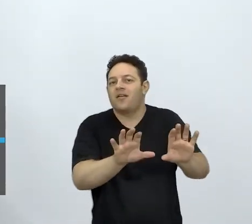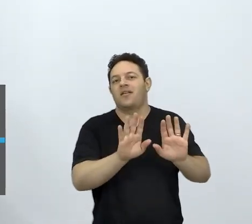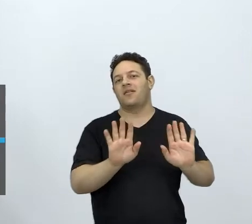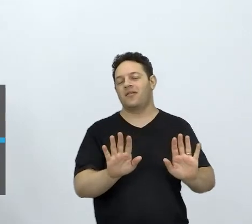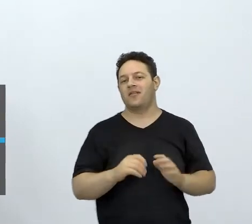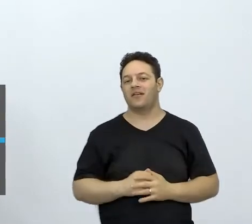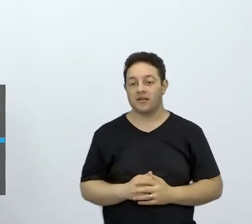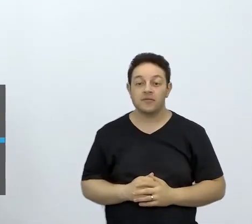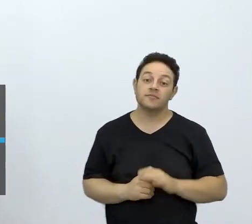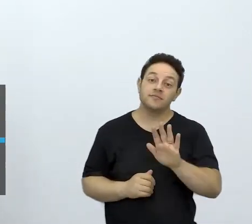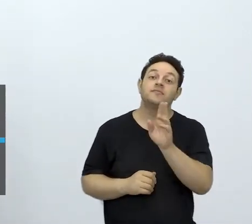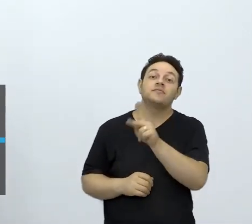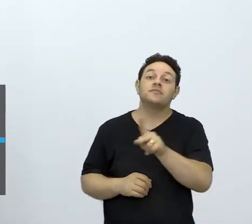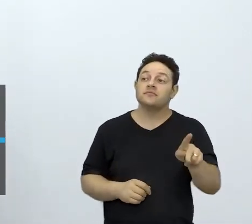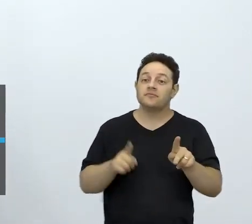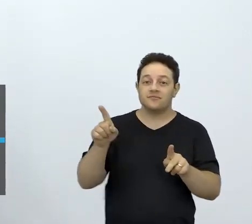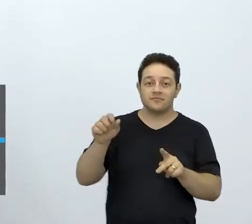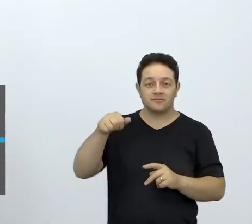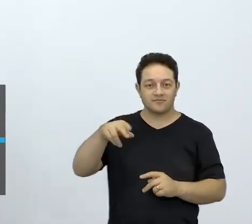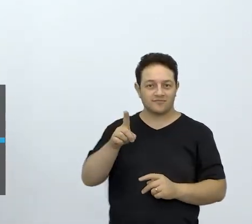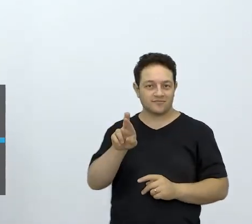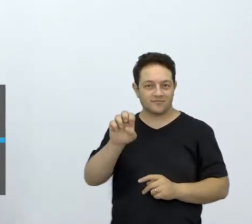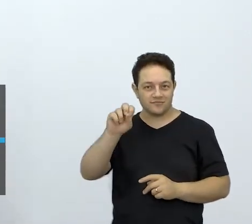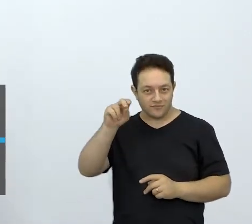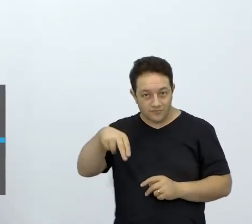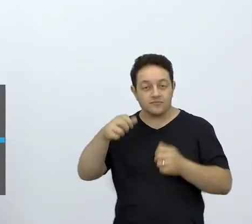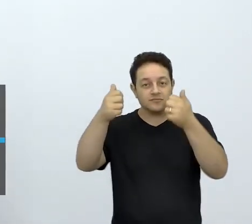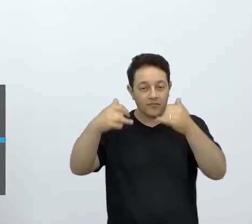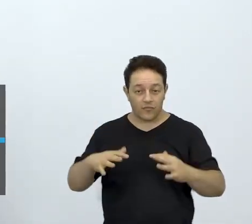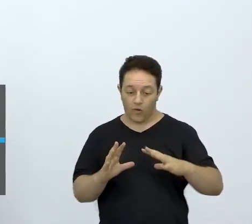determinado espaço. O que o professor Anderson falou, a